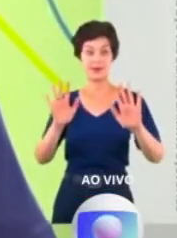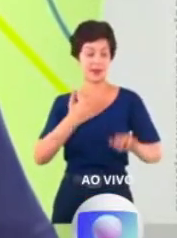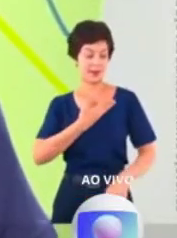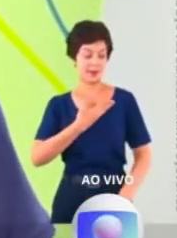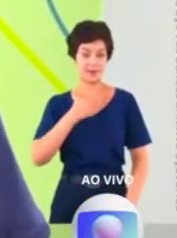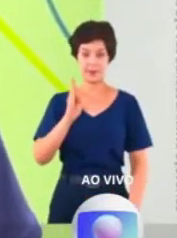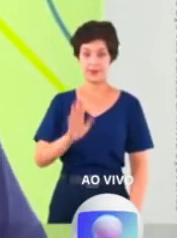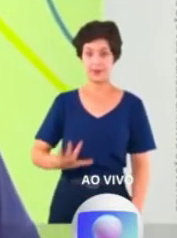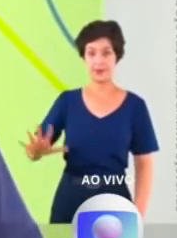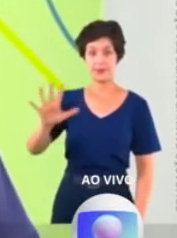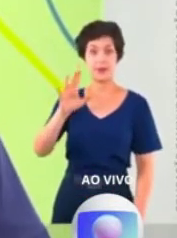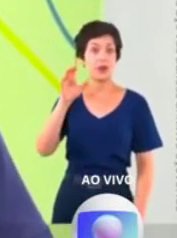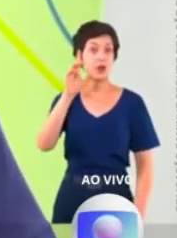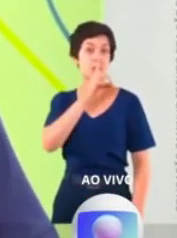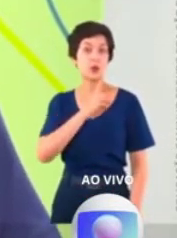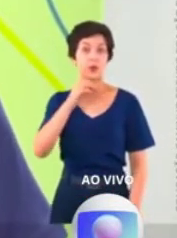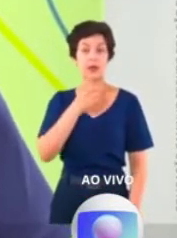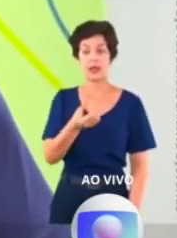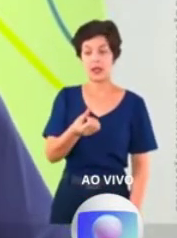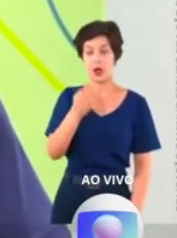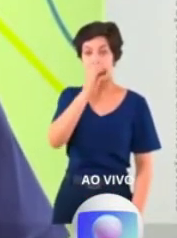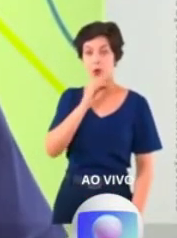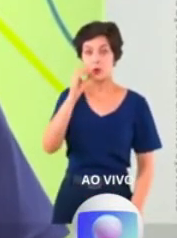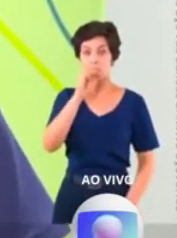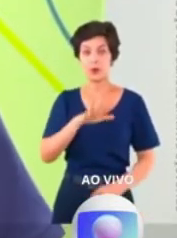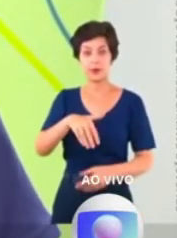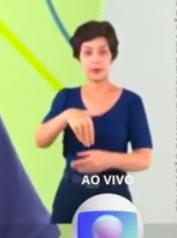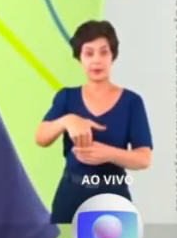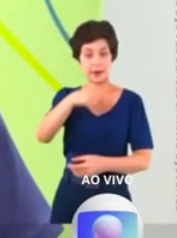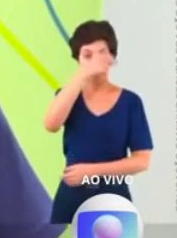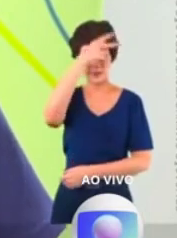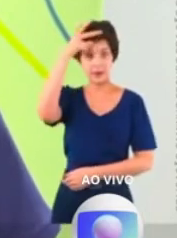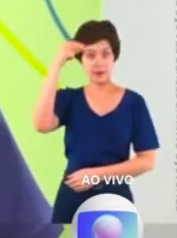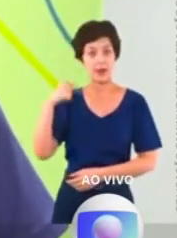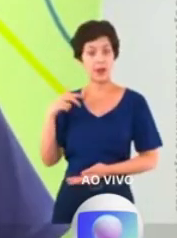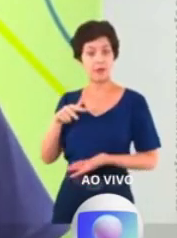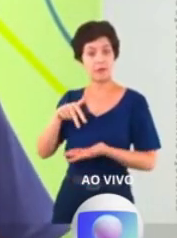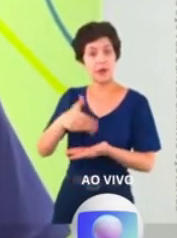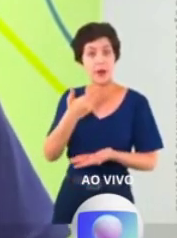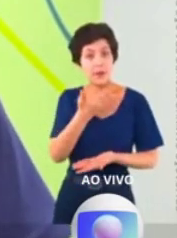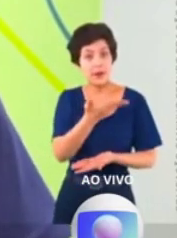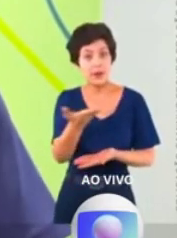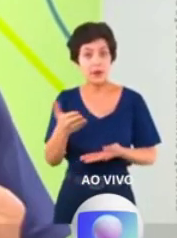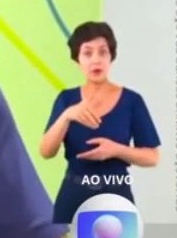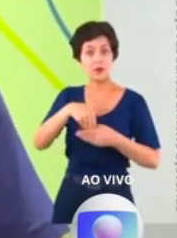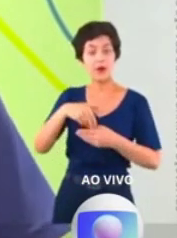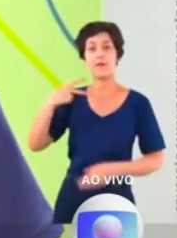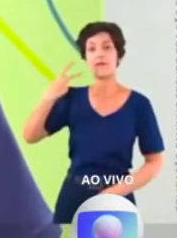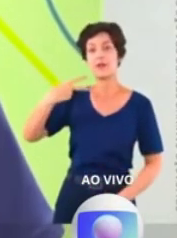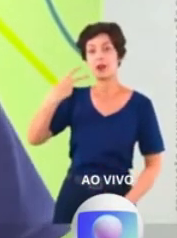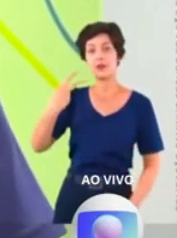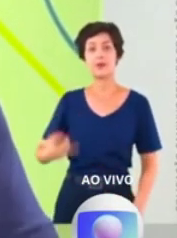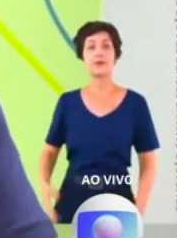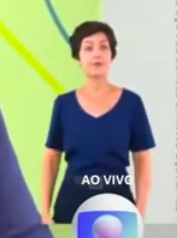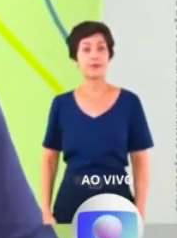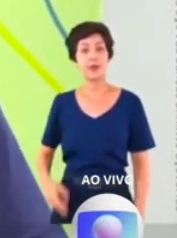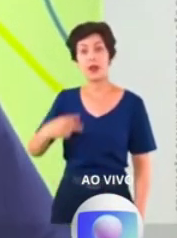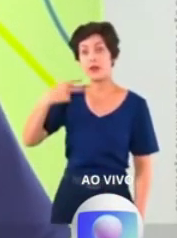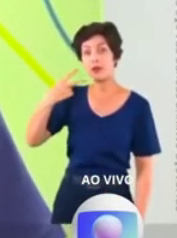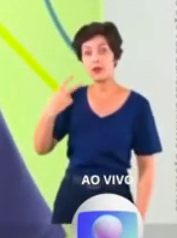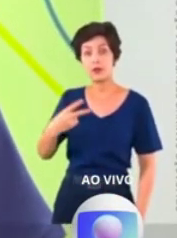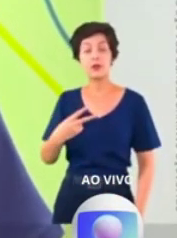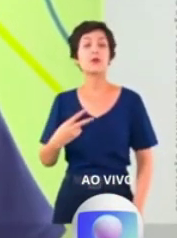Olá, amigos de todo o Brasil. Domingo, dia 6 de outubro, eleições municipais. Eu vim aqui para pedir o seu voto para vereador.